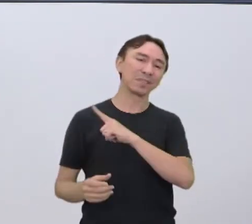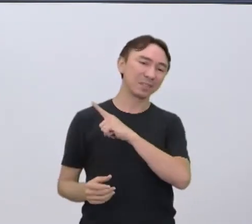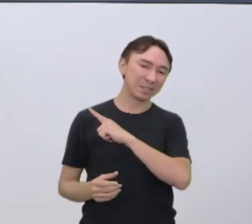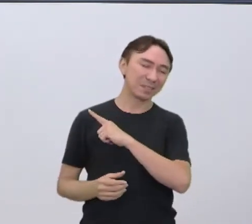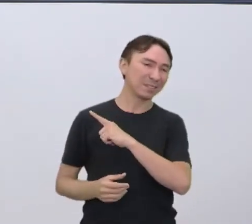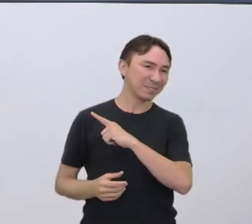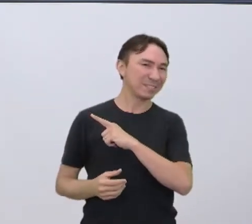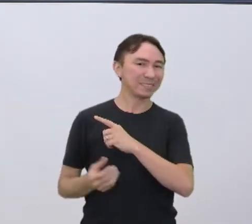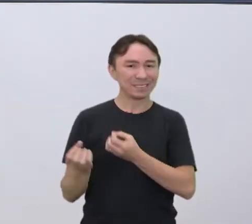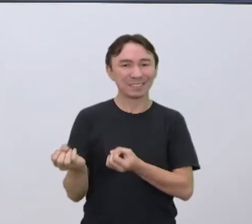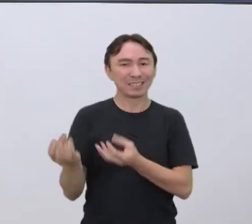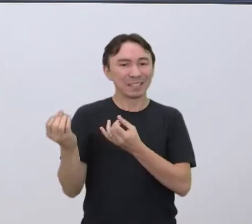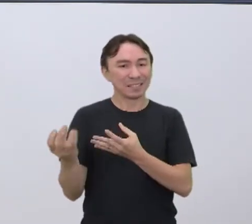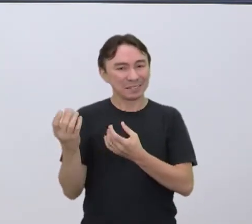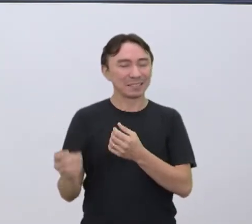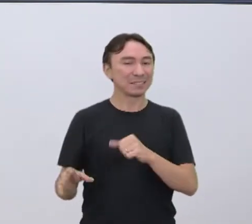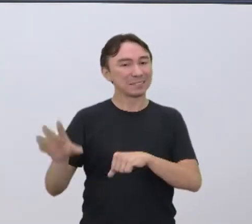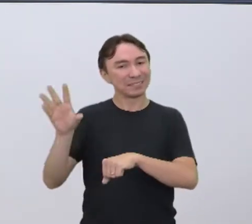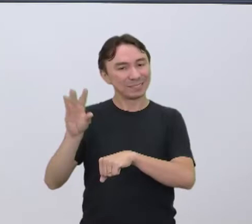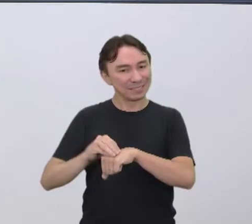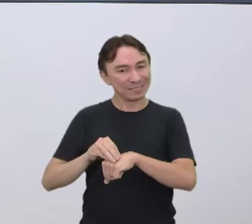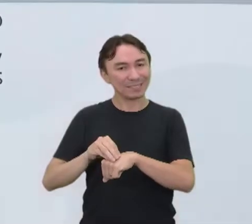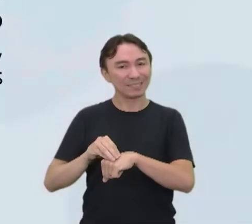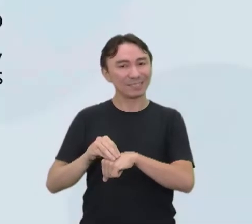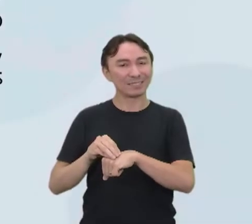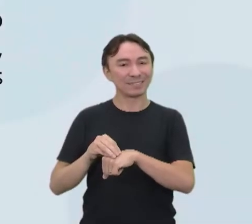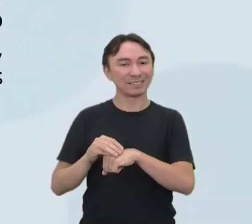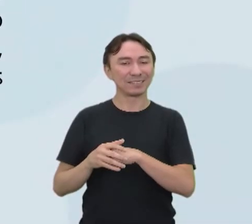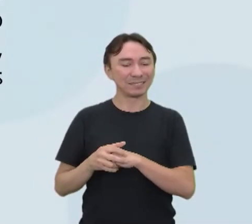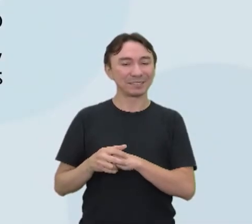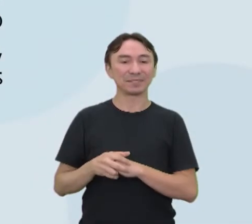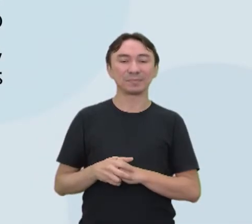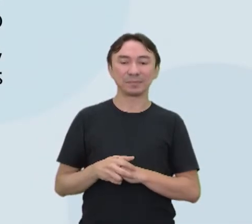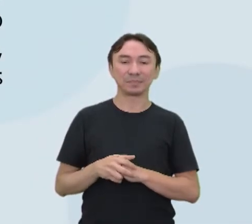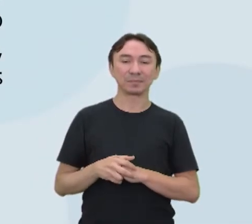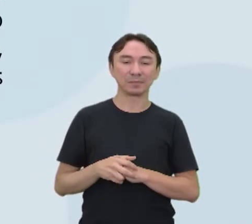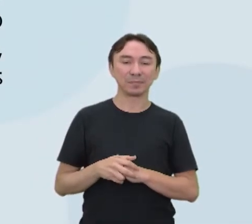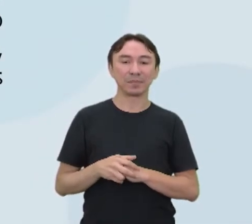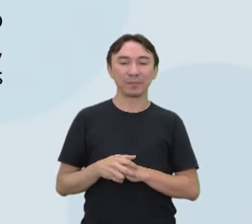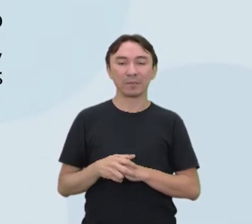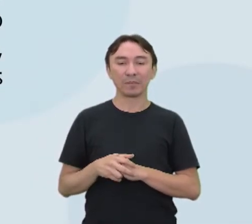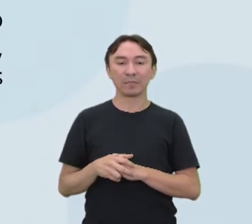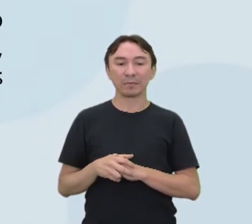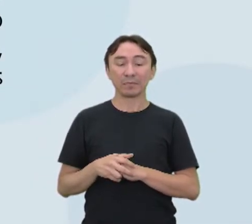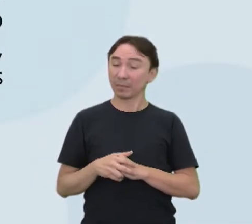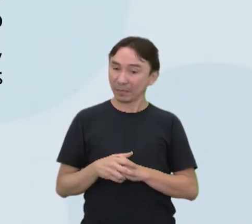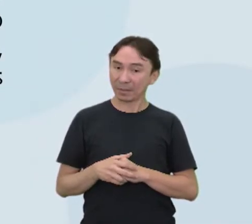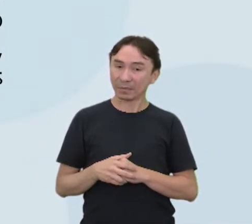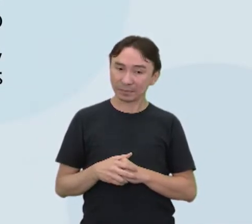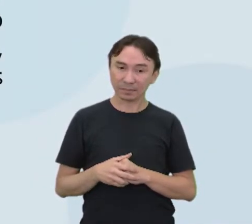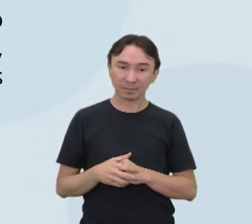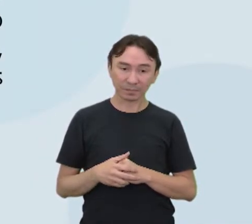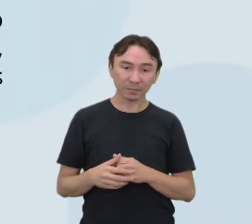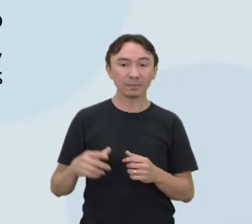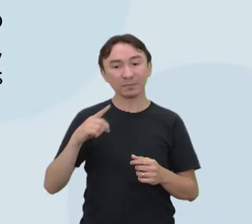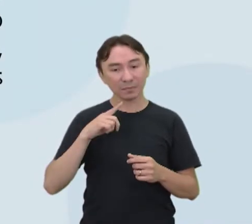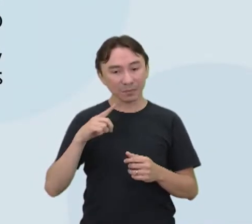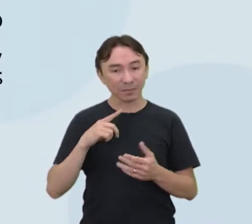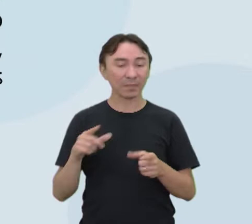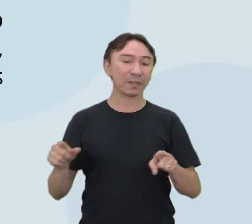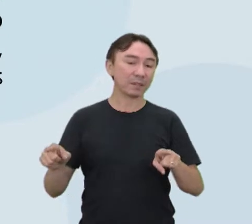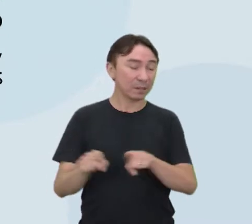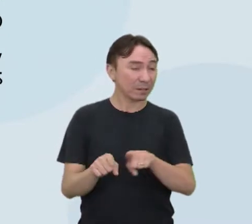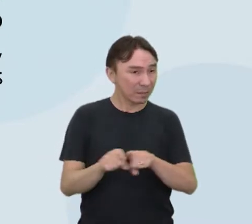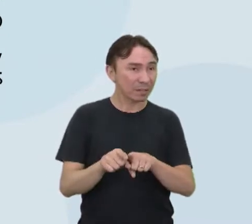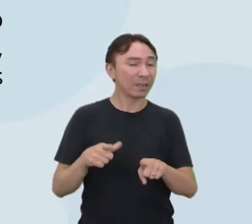Pedir pro nosso diretor fechar que eu não enxergo. Pode fechar. Olha lá, tá? Na coleta de dados, né? E isso é feito